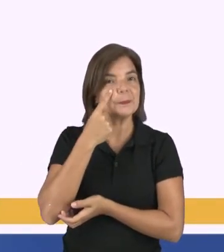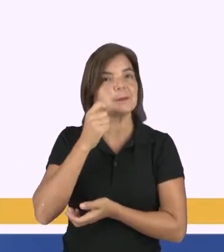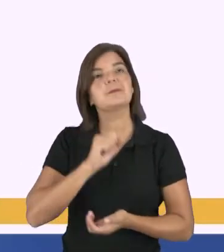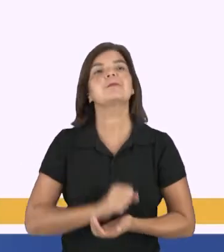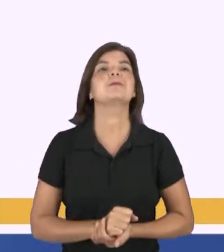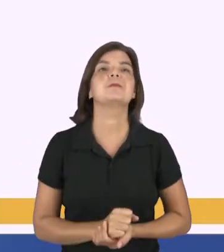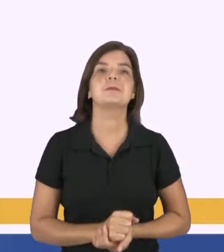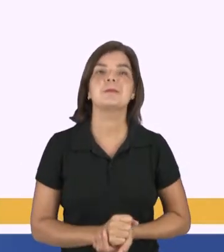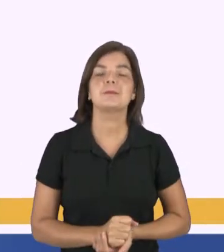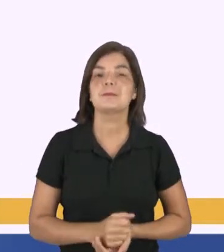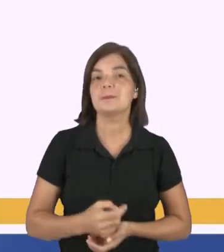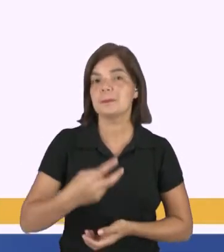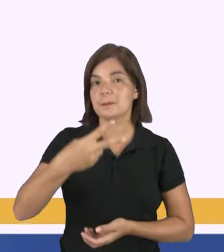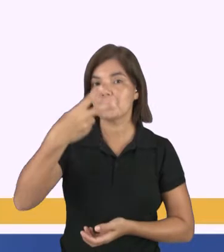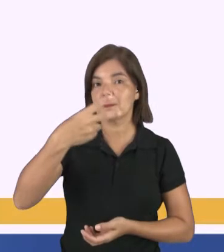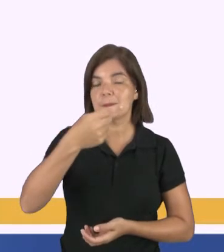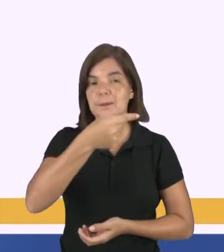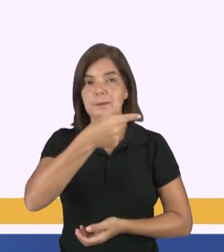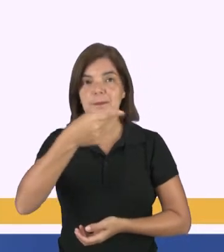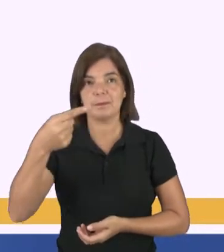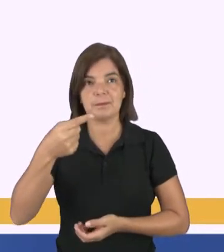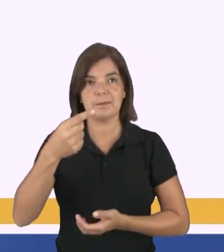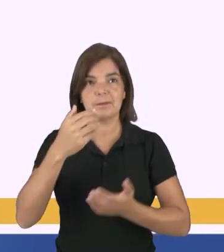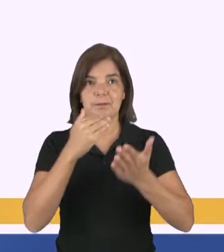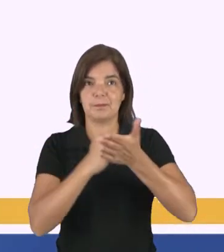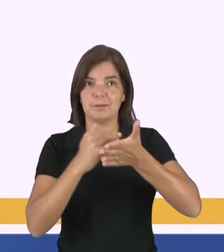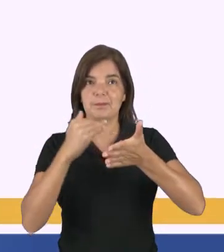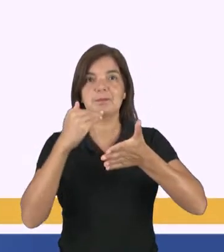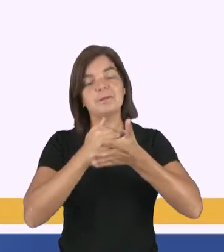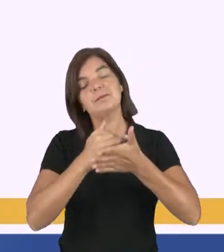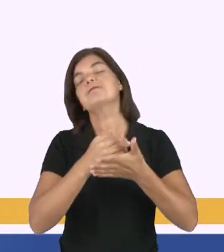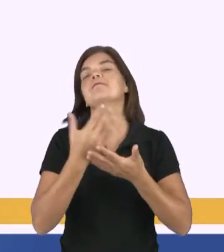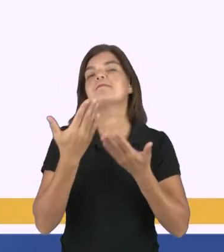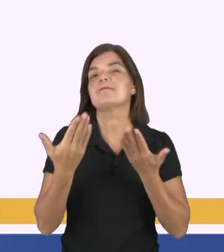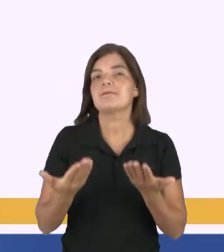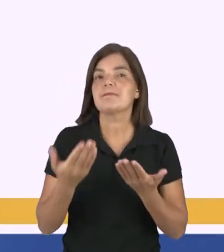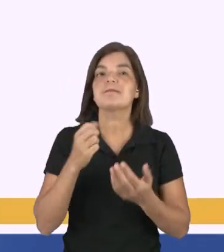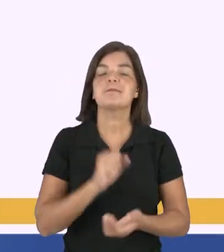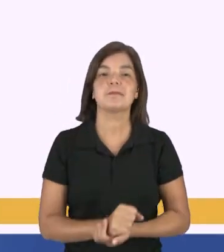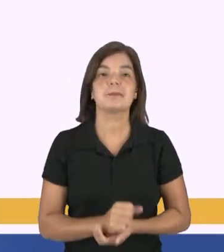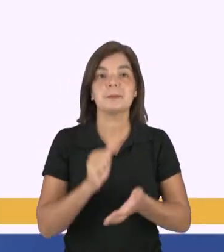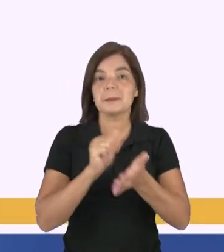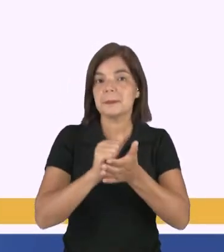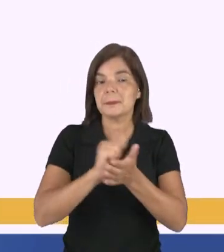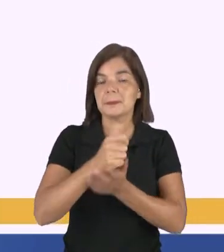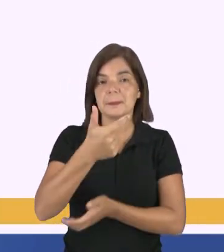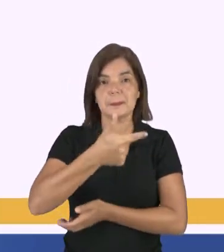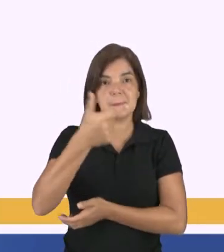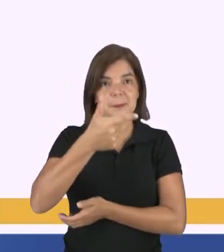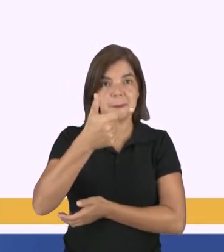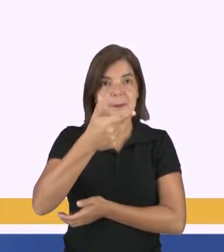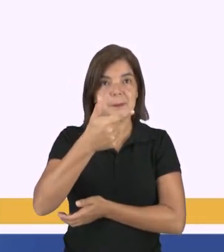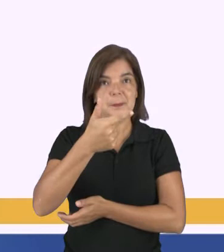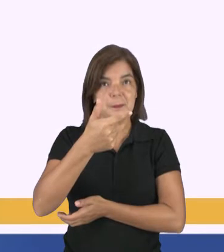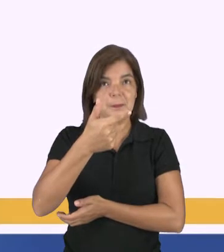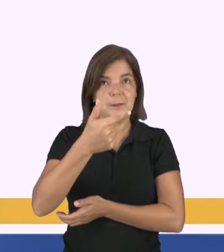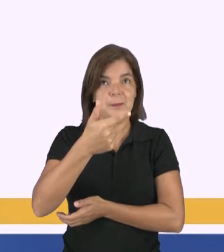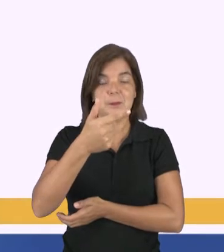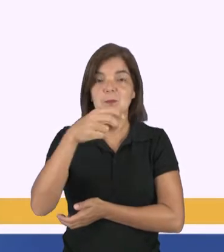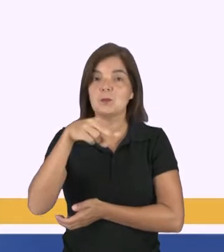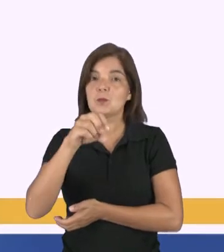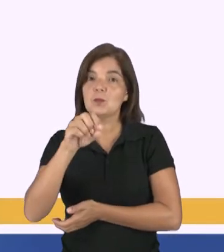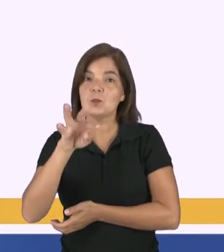aqui tá vendo segunda linha ou conta de baixo para cima Então se ela escrita na segunda linha a